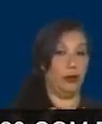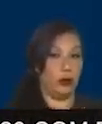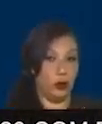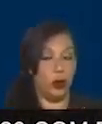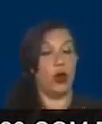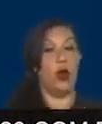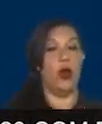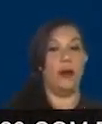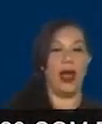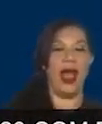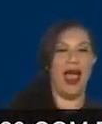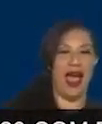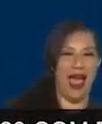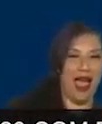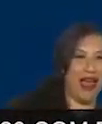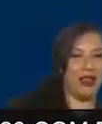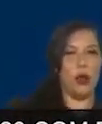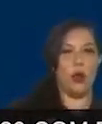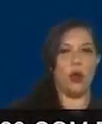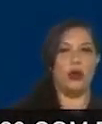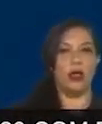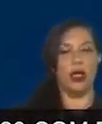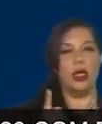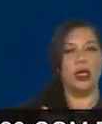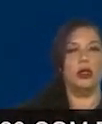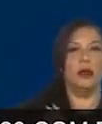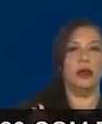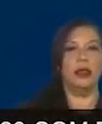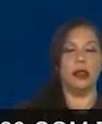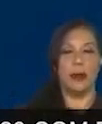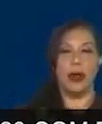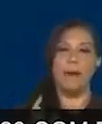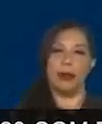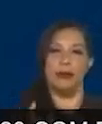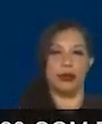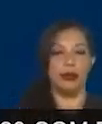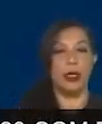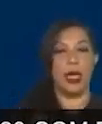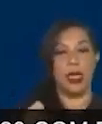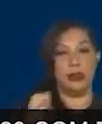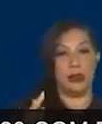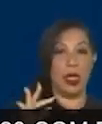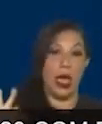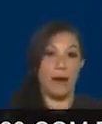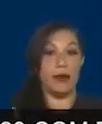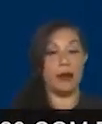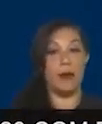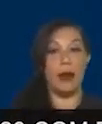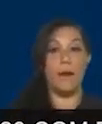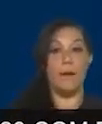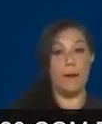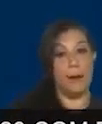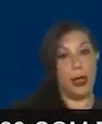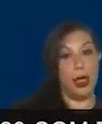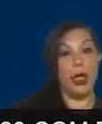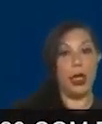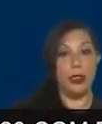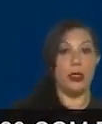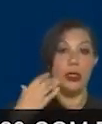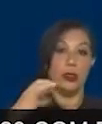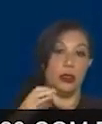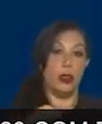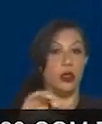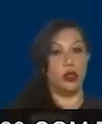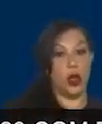por incitar medidas antidemocráticas e ameaçar ministros do STF. E chegou a ficar detido em um presídio em Niterói